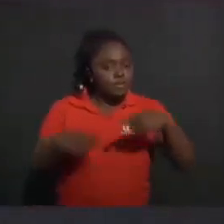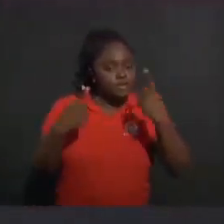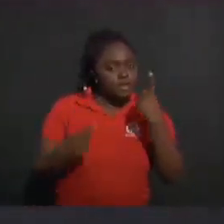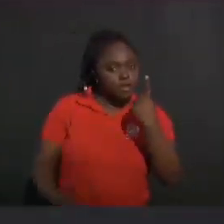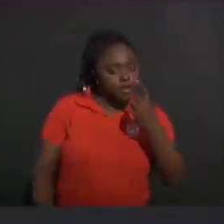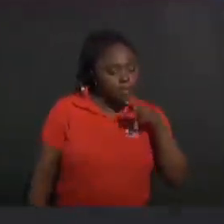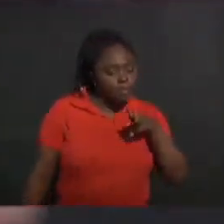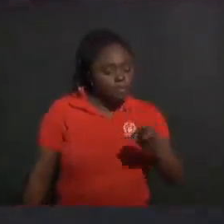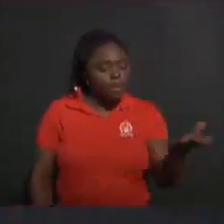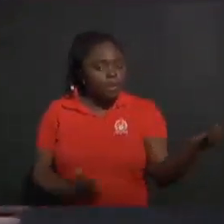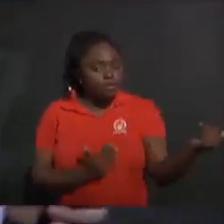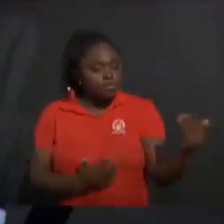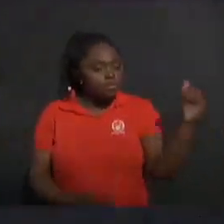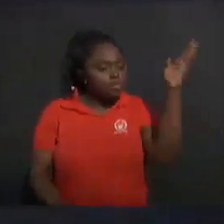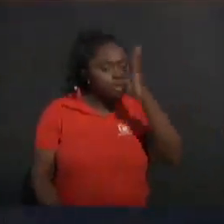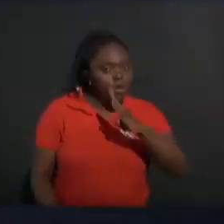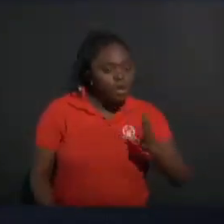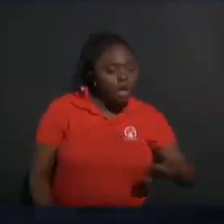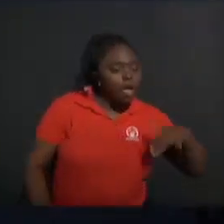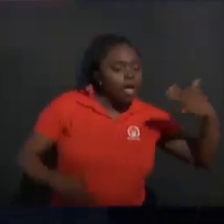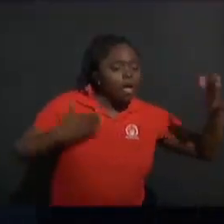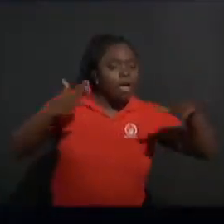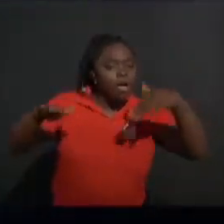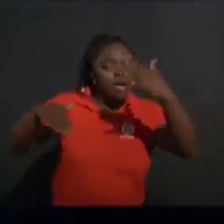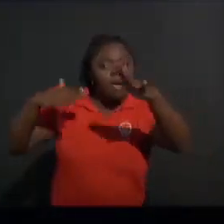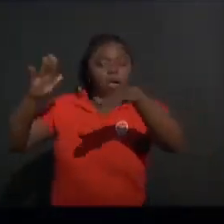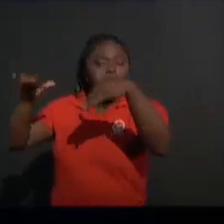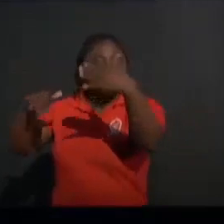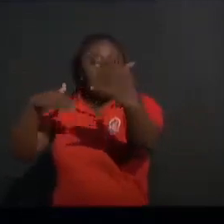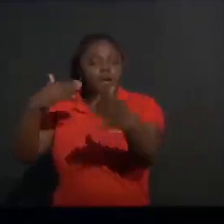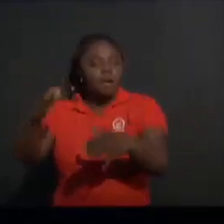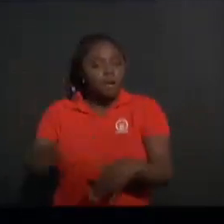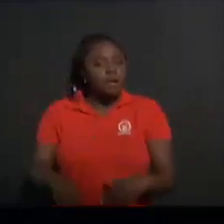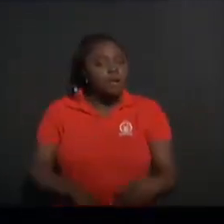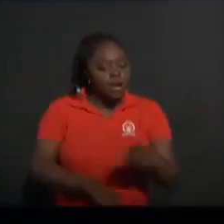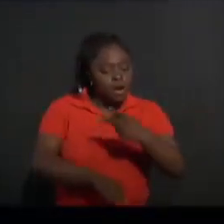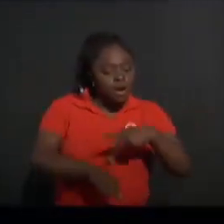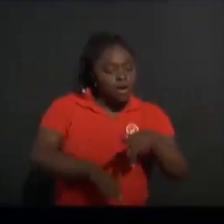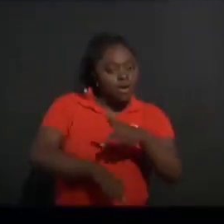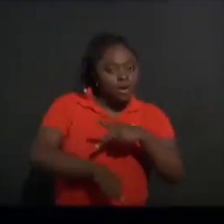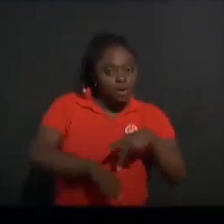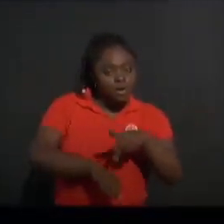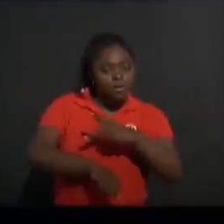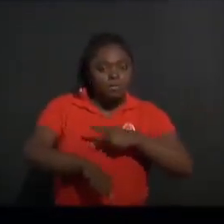para fora, para ganhar as nações da terra. O Vitor está rodando aí nos grupos de pastor da Lagoinha aí,